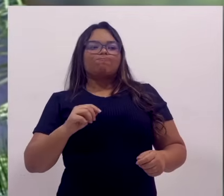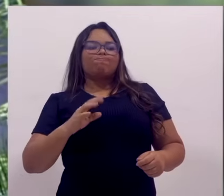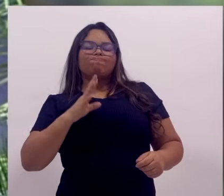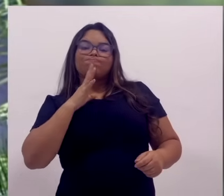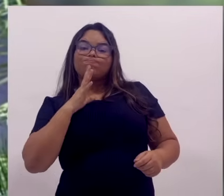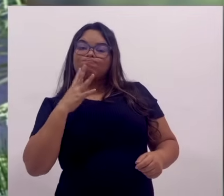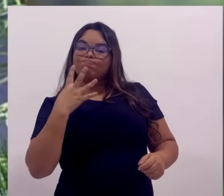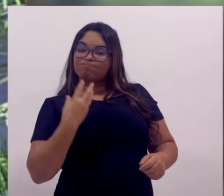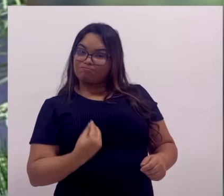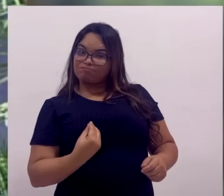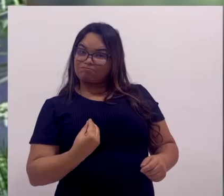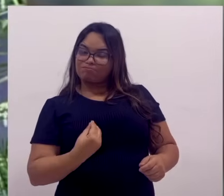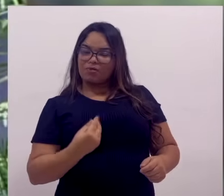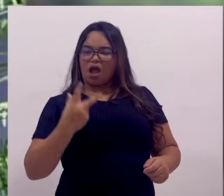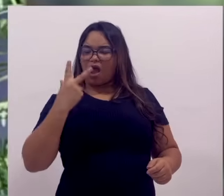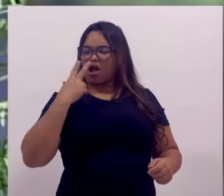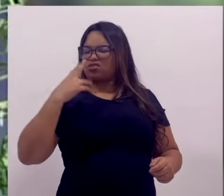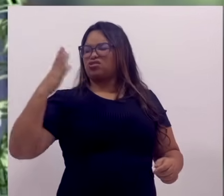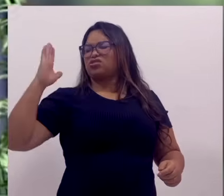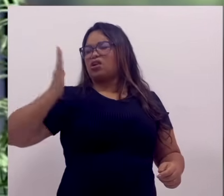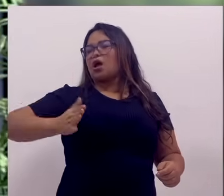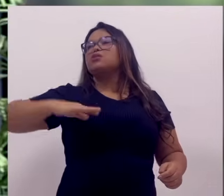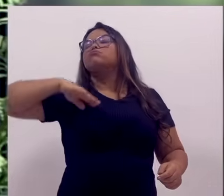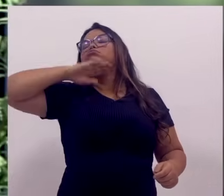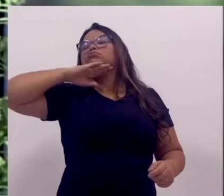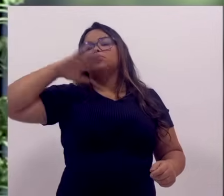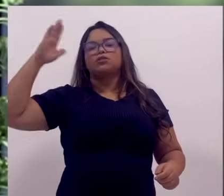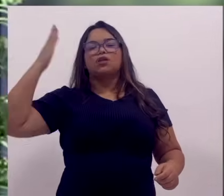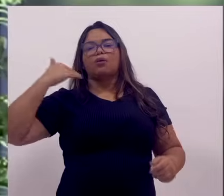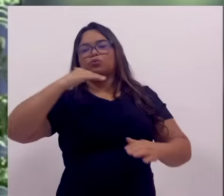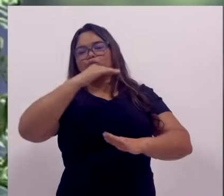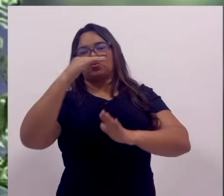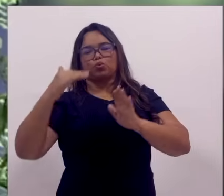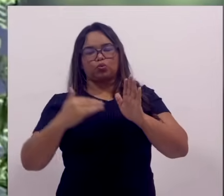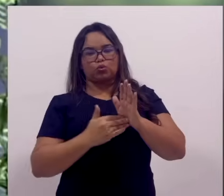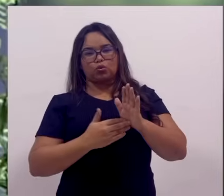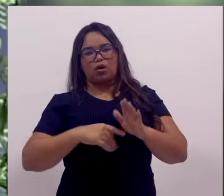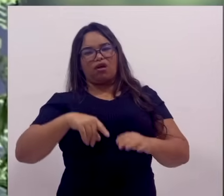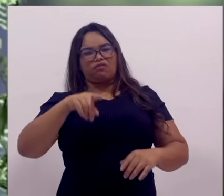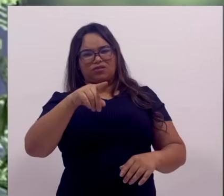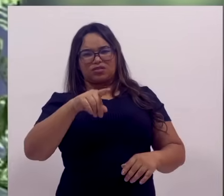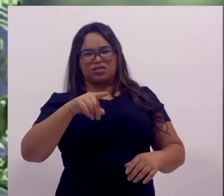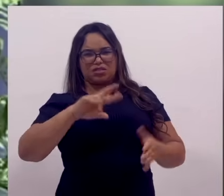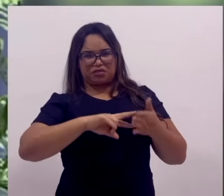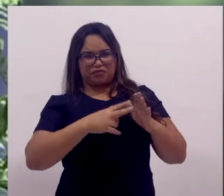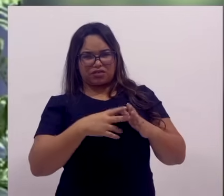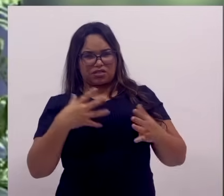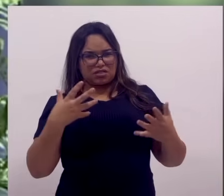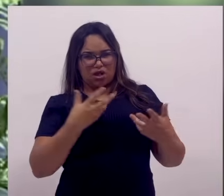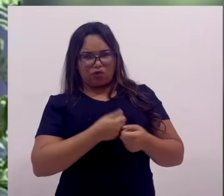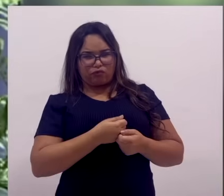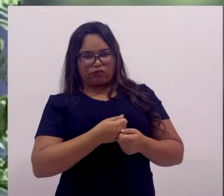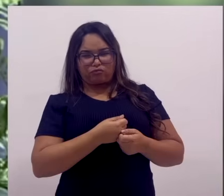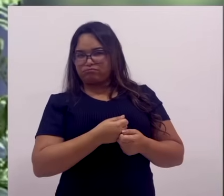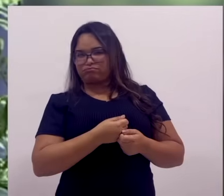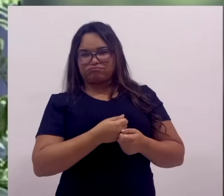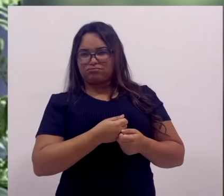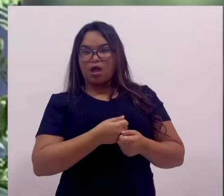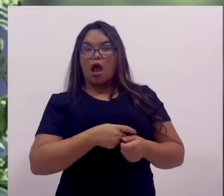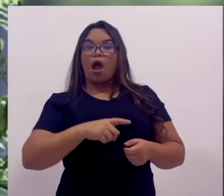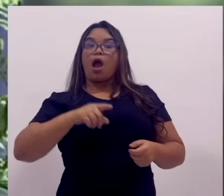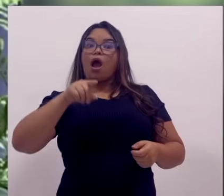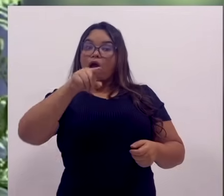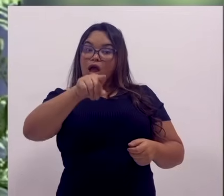salvá-los? Não! Se você ficar ocioso com esse conhecimento, se você pensar que é rico e abastado, então você não